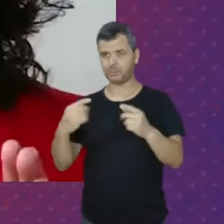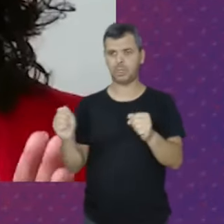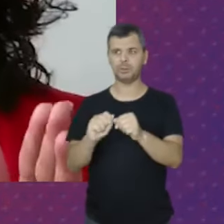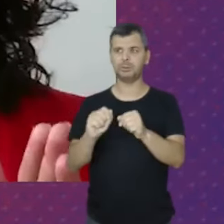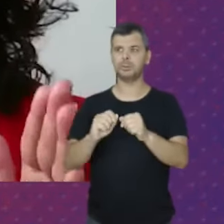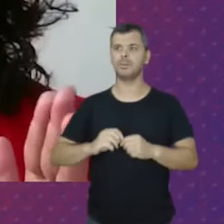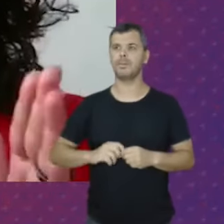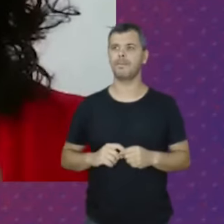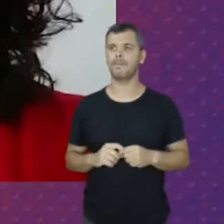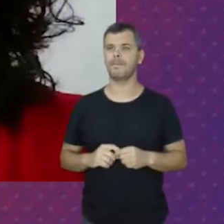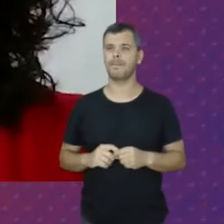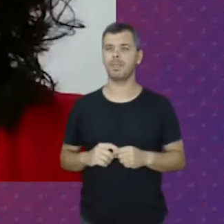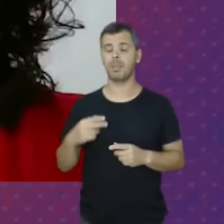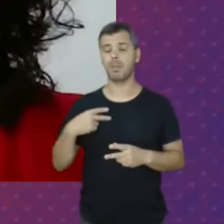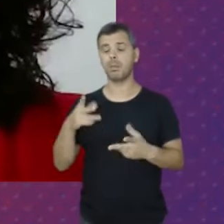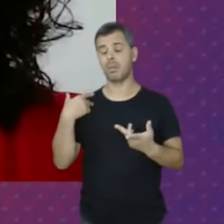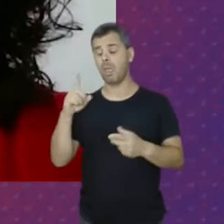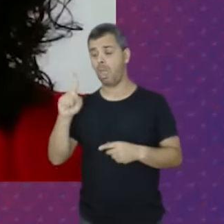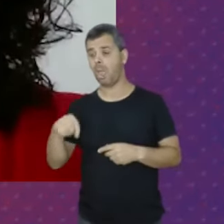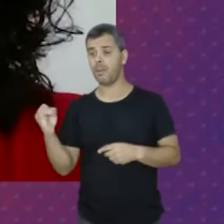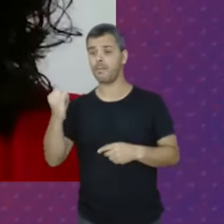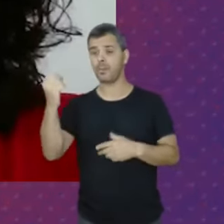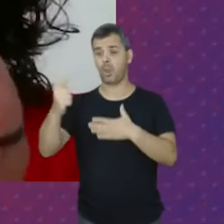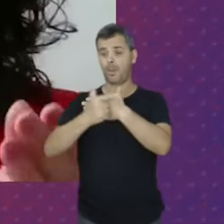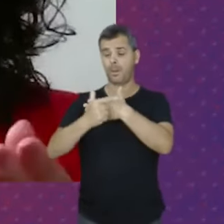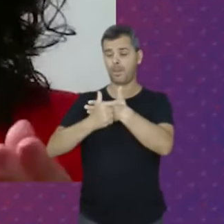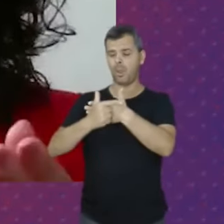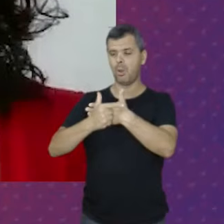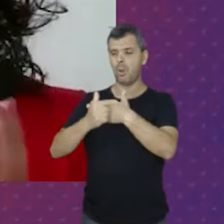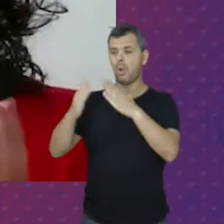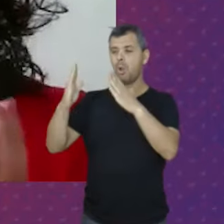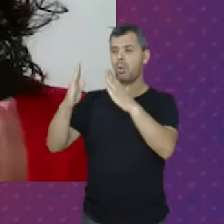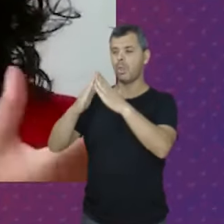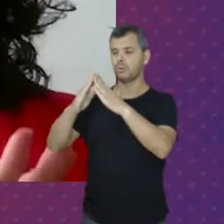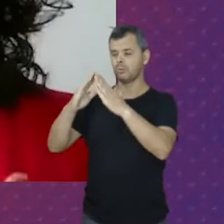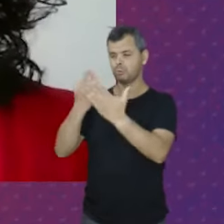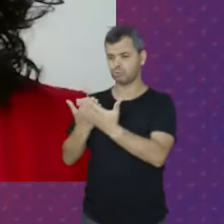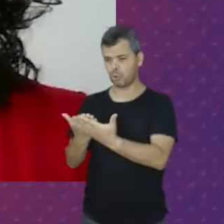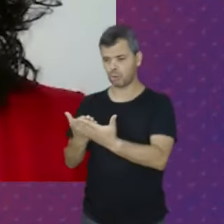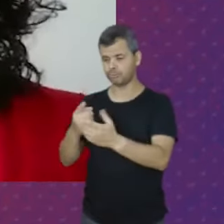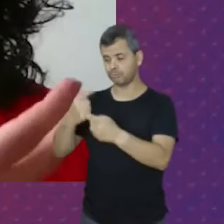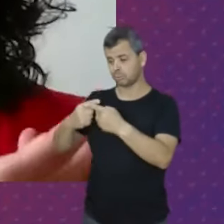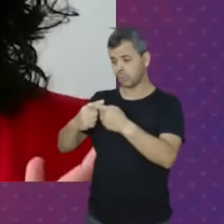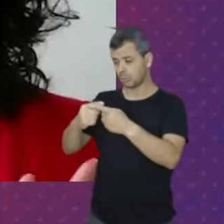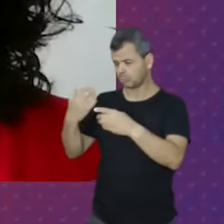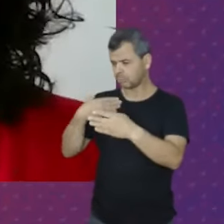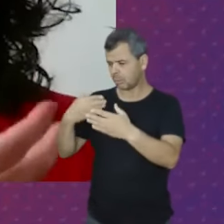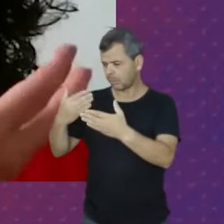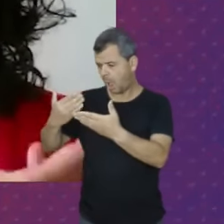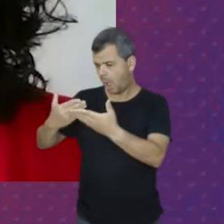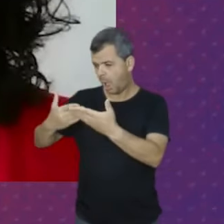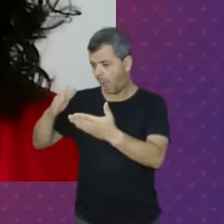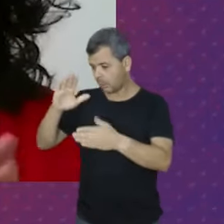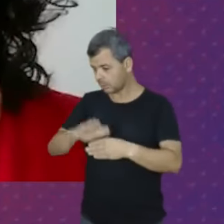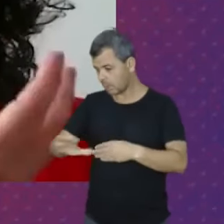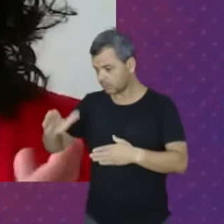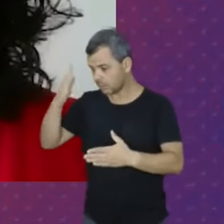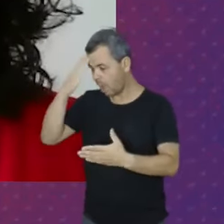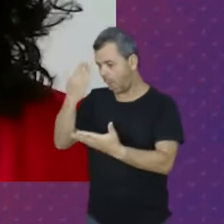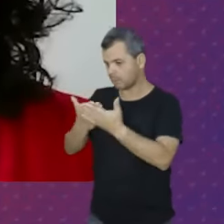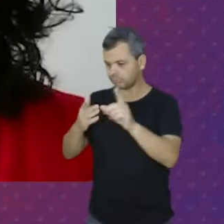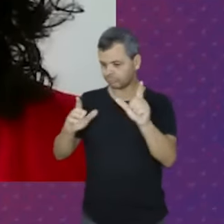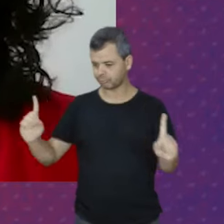e olha como que é importante esse papel da escola, porque a partir do momento que a criança cria essa confiança com essa